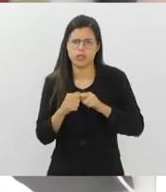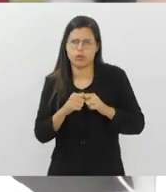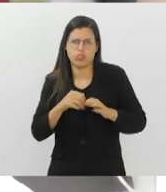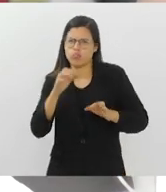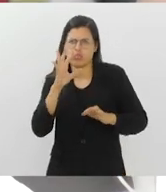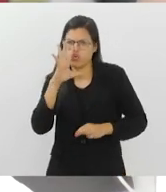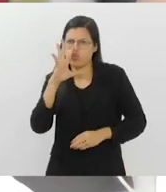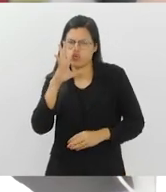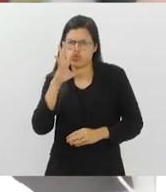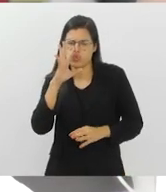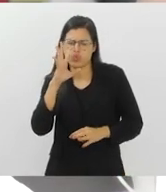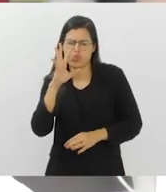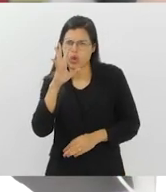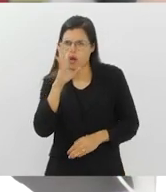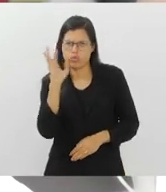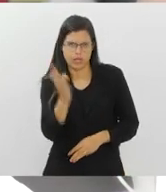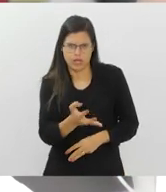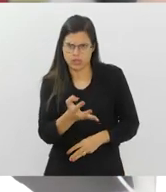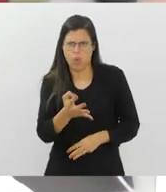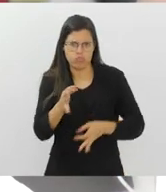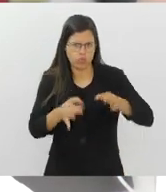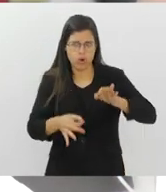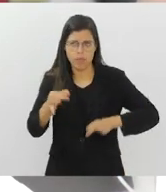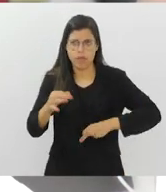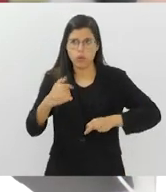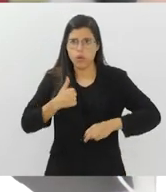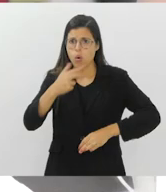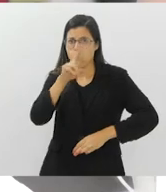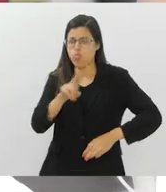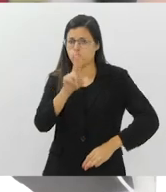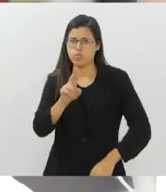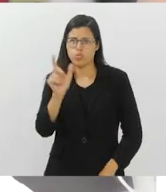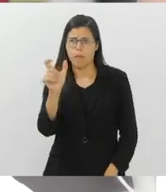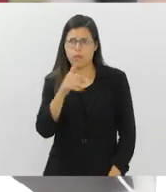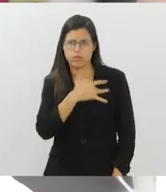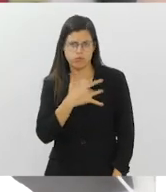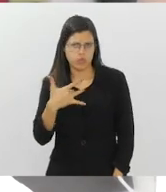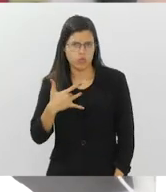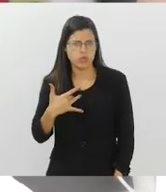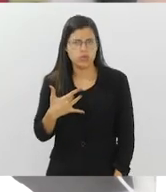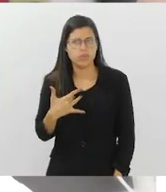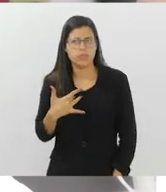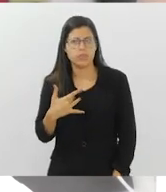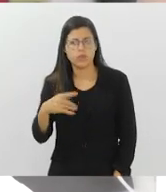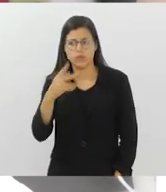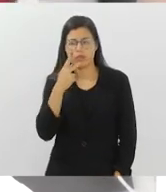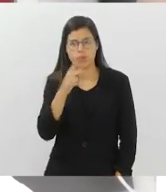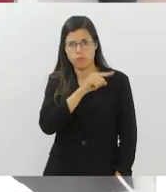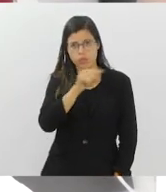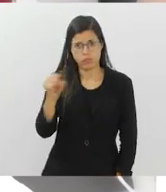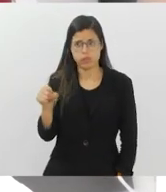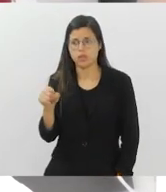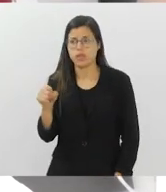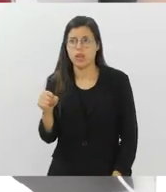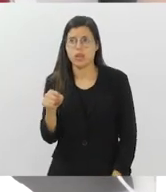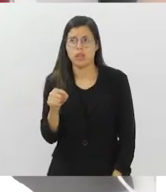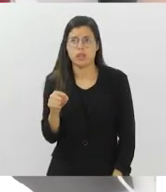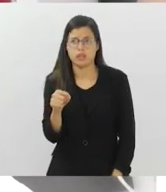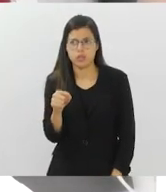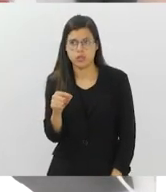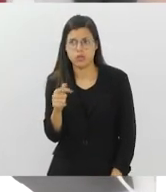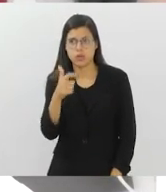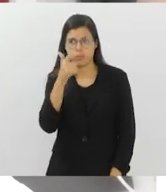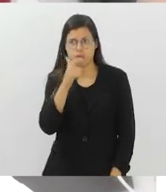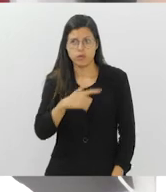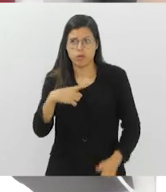nenhum. Eu sou usuário de plano de saúde. E eu vou dizer para vocês aqui, como pessoa física agora, estou